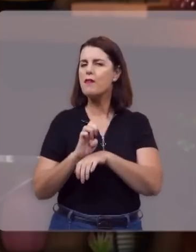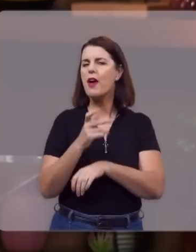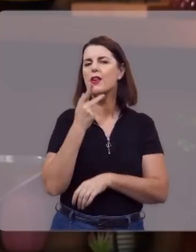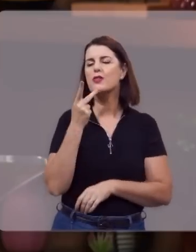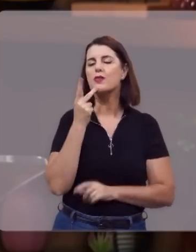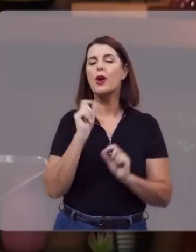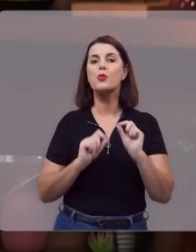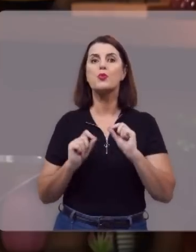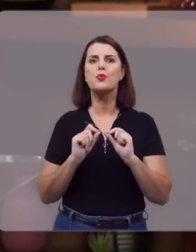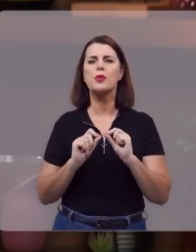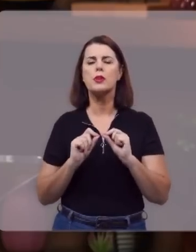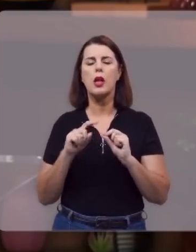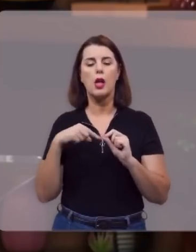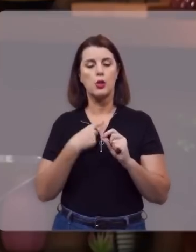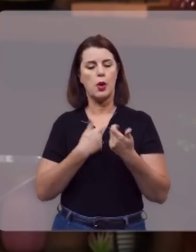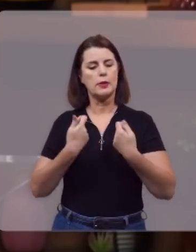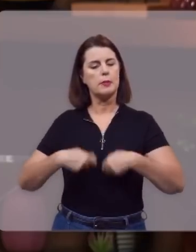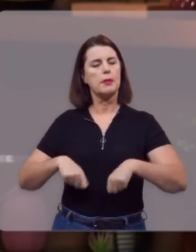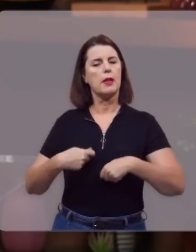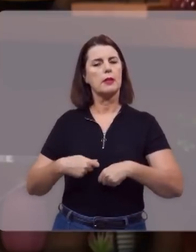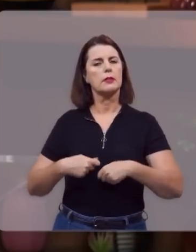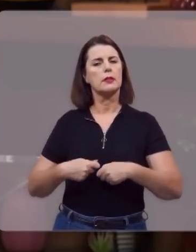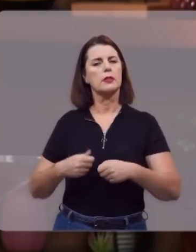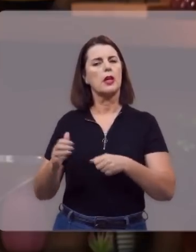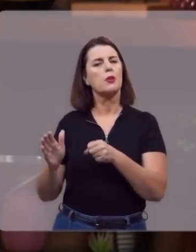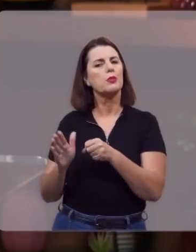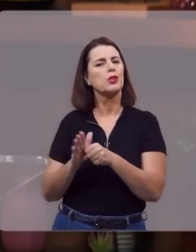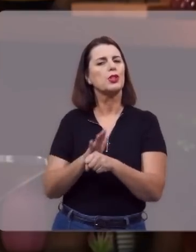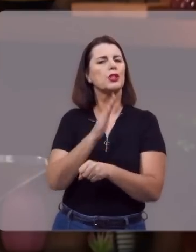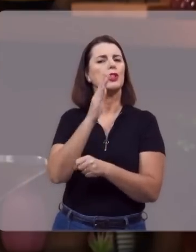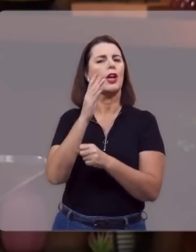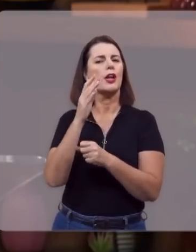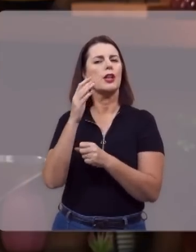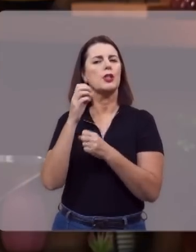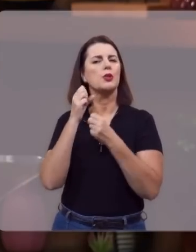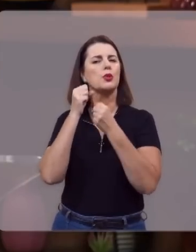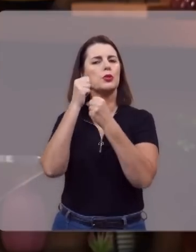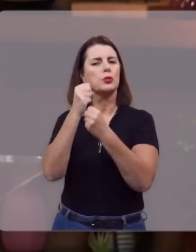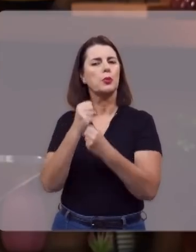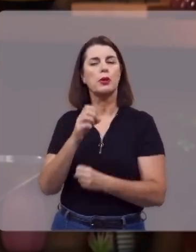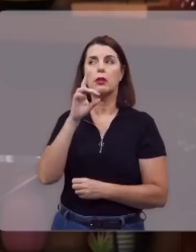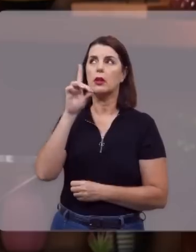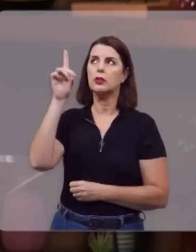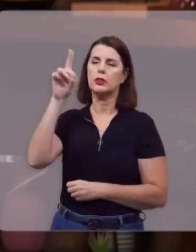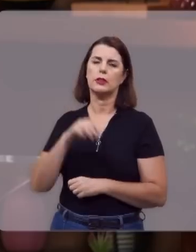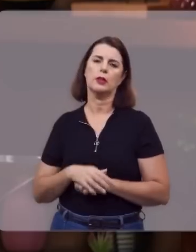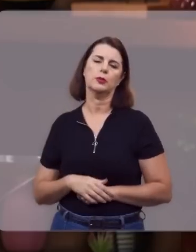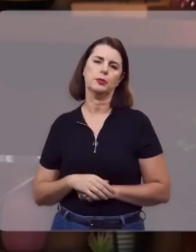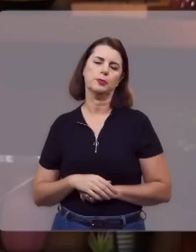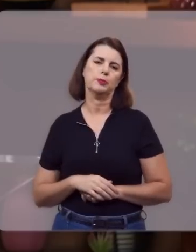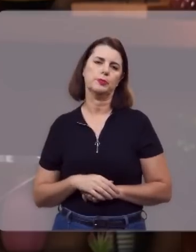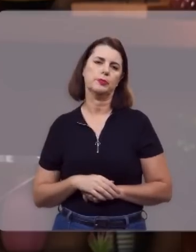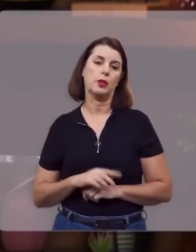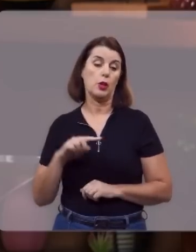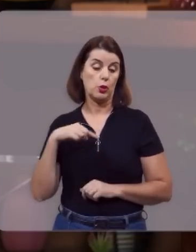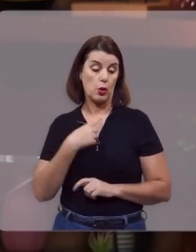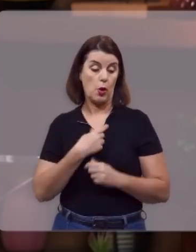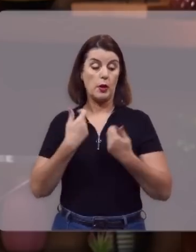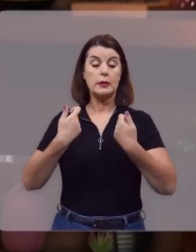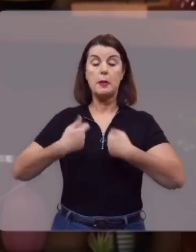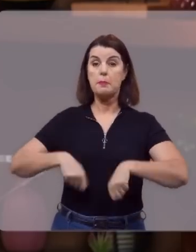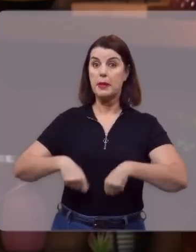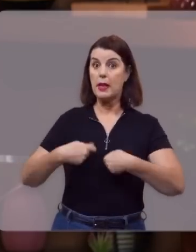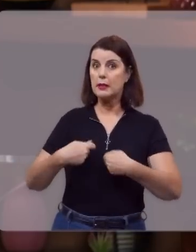6 mostra que precisamos ser revestidos com toda a armadura de Deus.